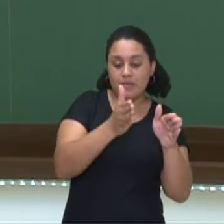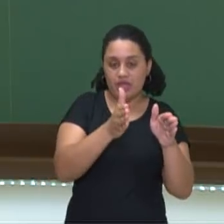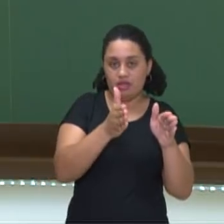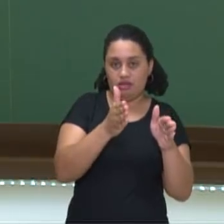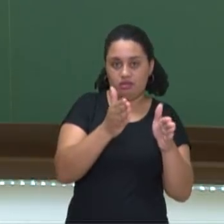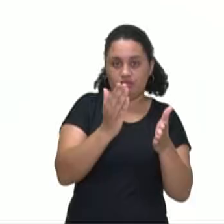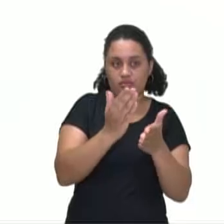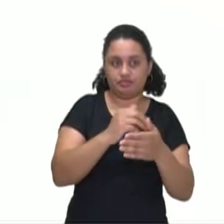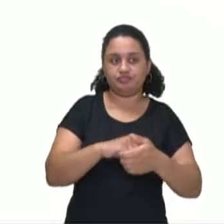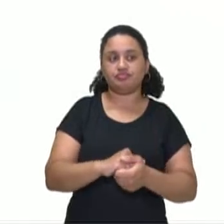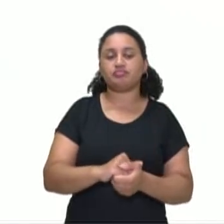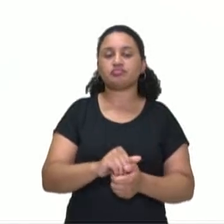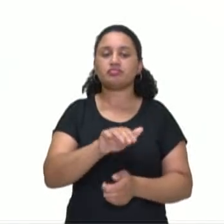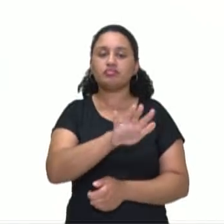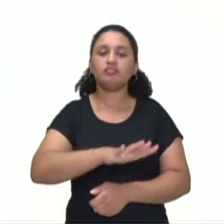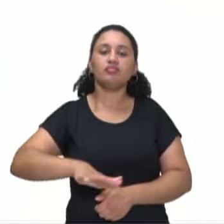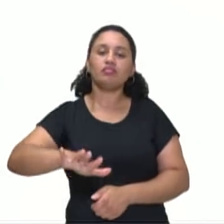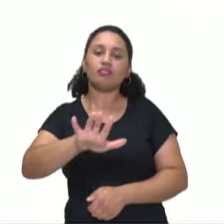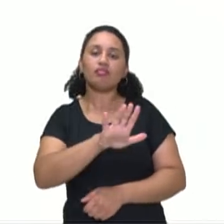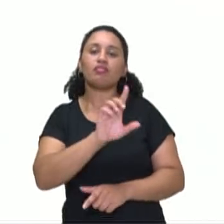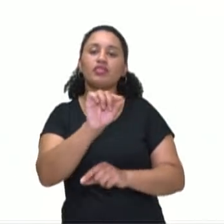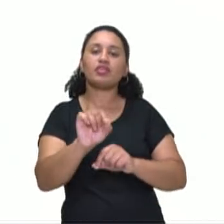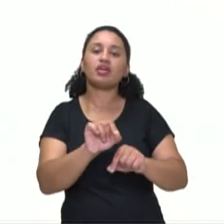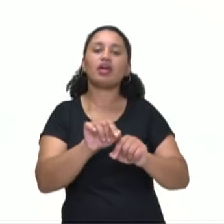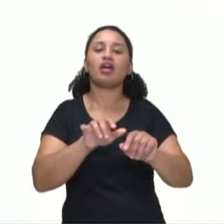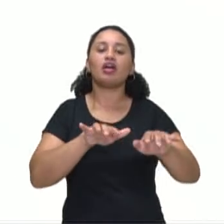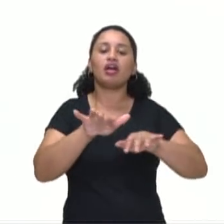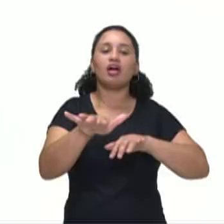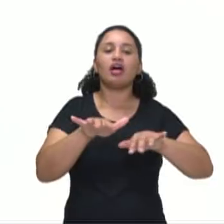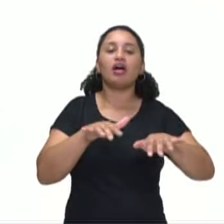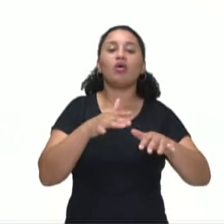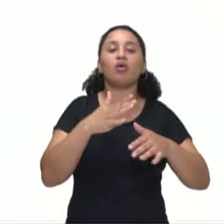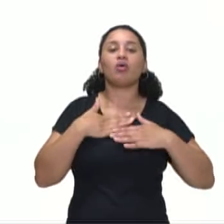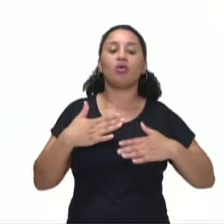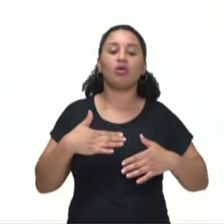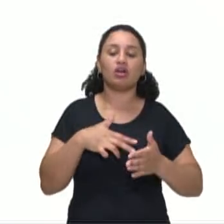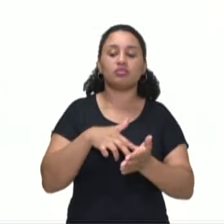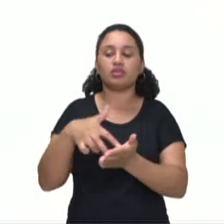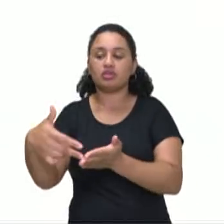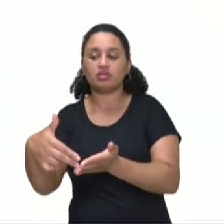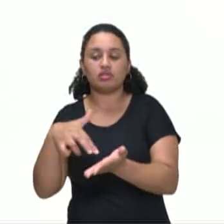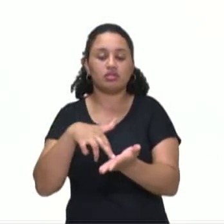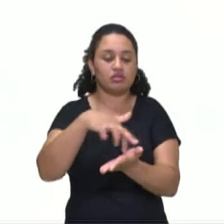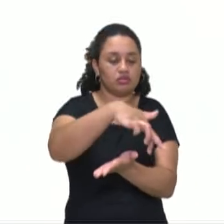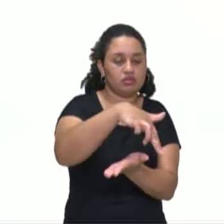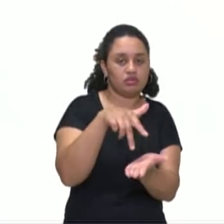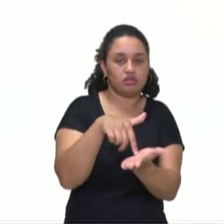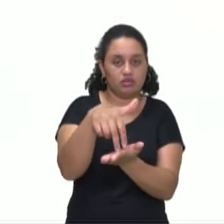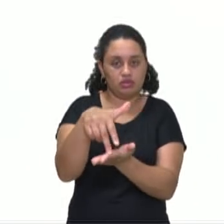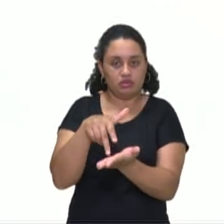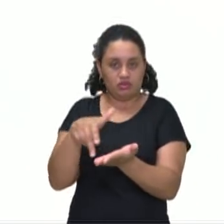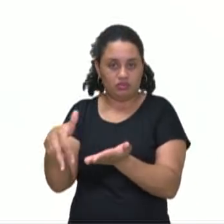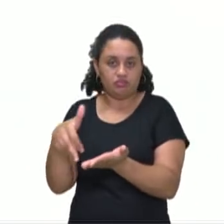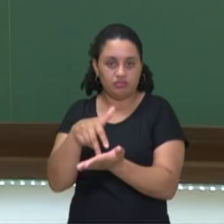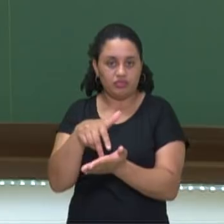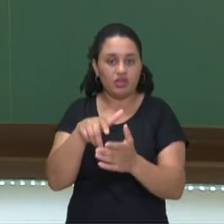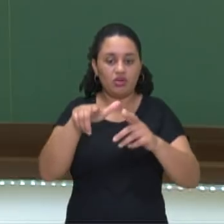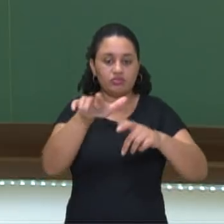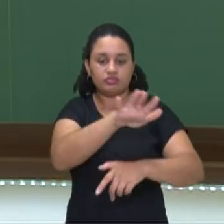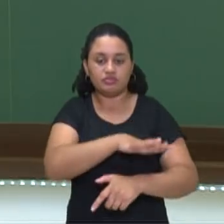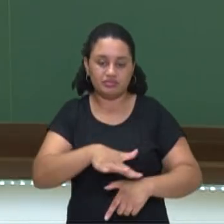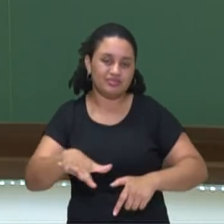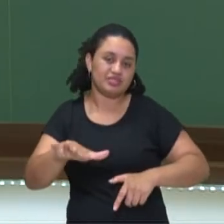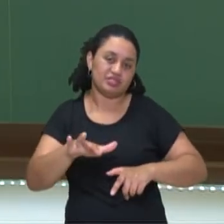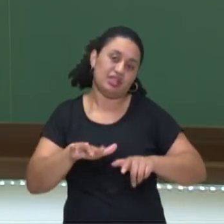espaço refere-se ao trajeto do corpo do início ao fim do movimento, certo? Então, o espaço